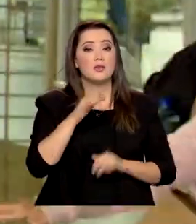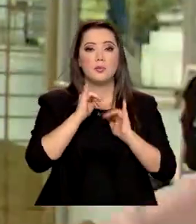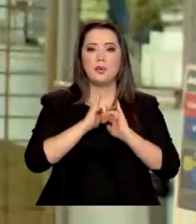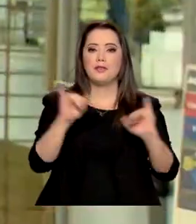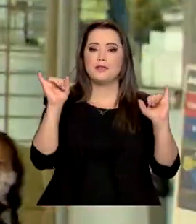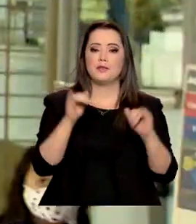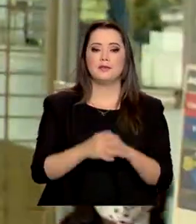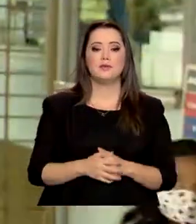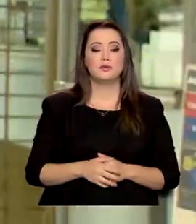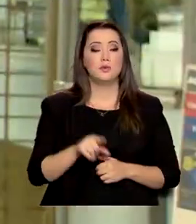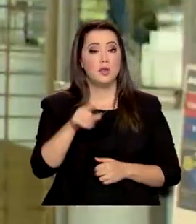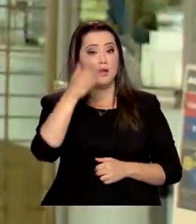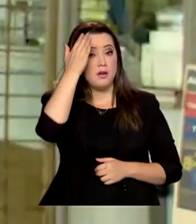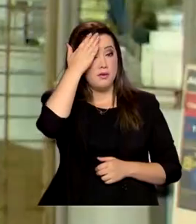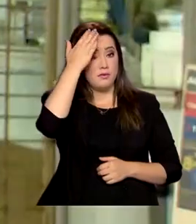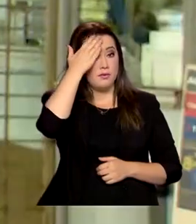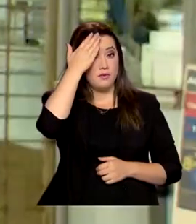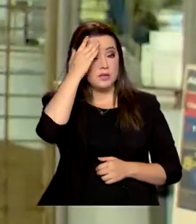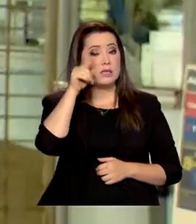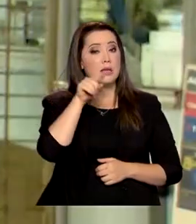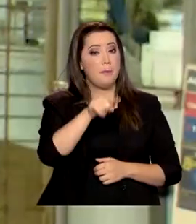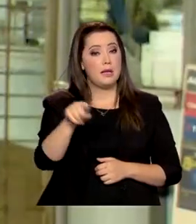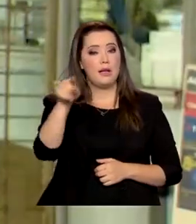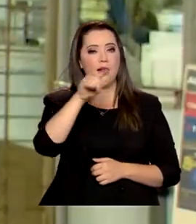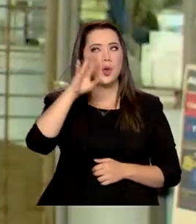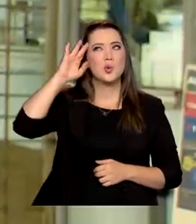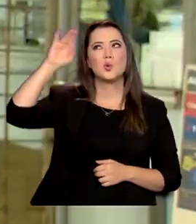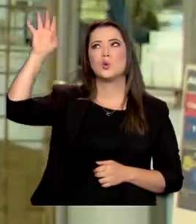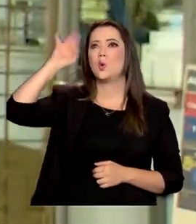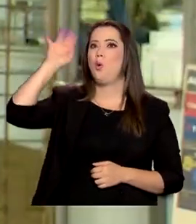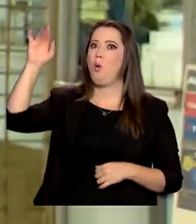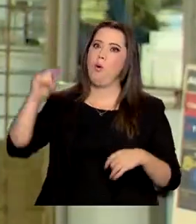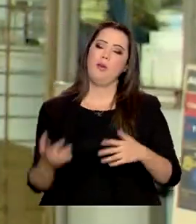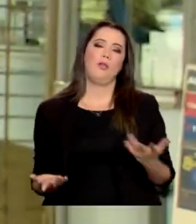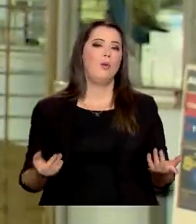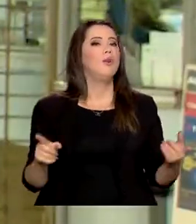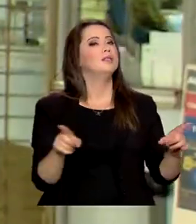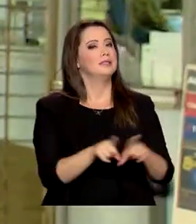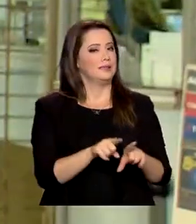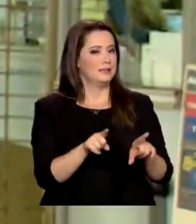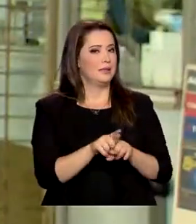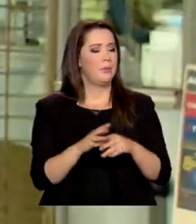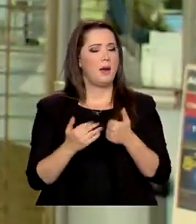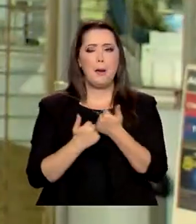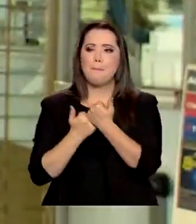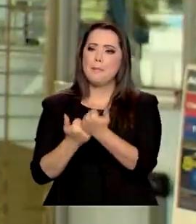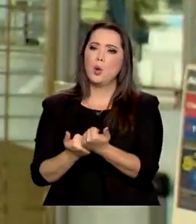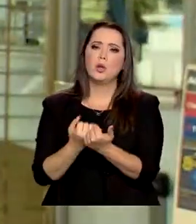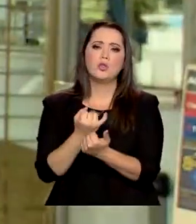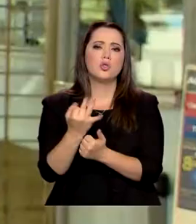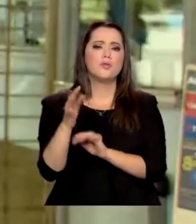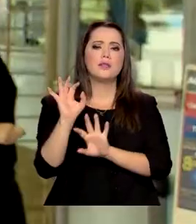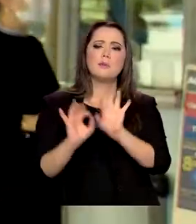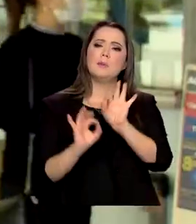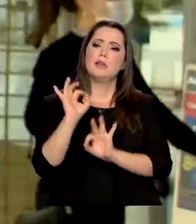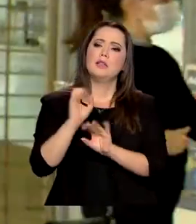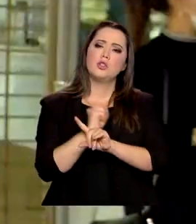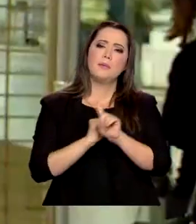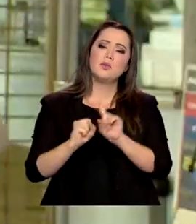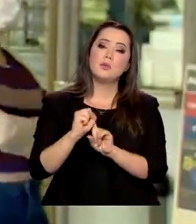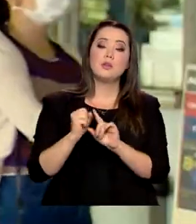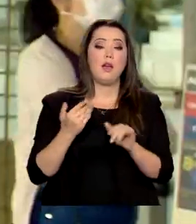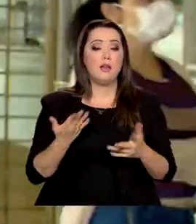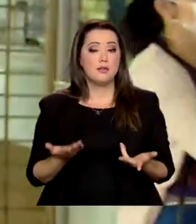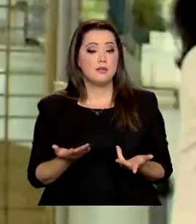da Mega Sena. Você sabia que além dela ser o sonho de várias pessoas, ela também ajuda em vários projetos